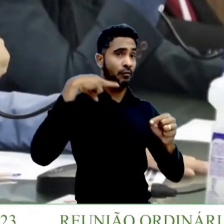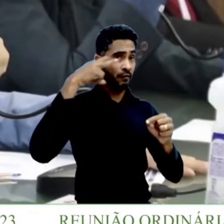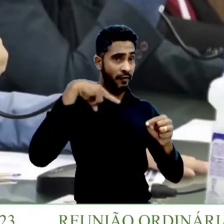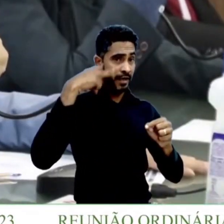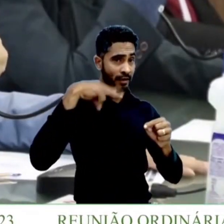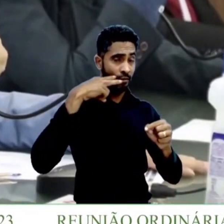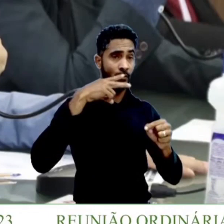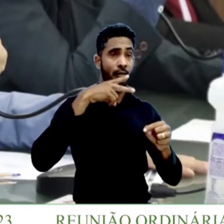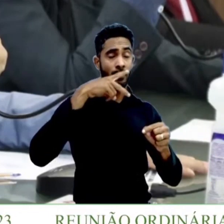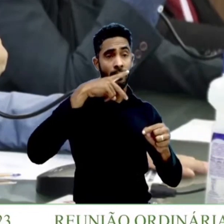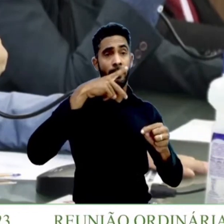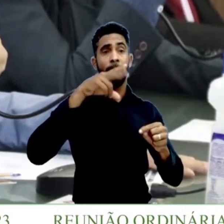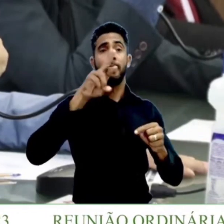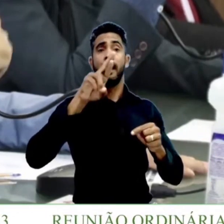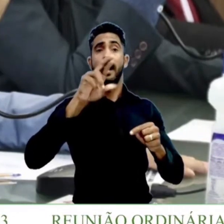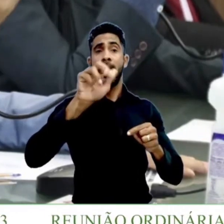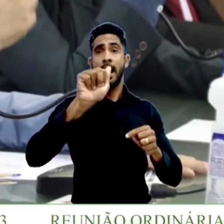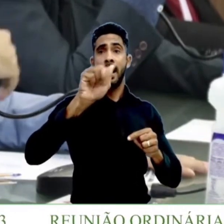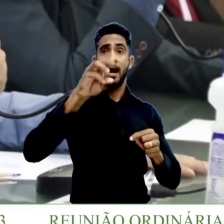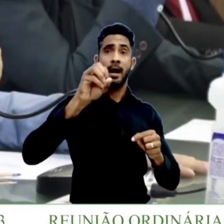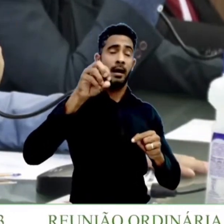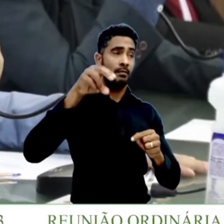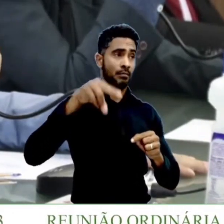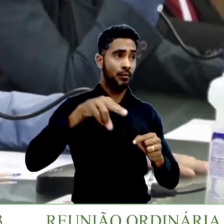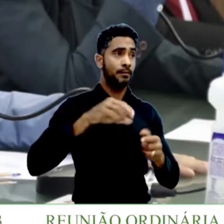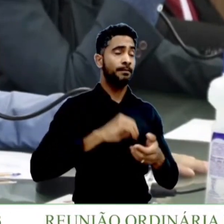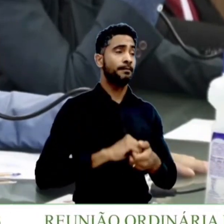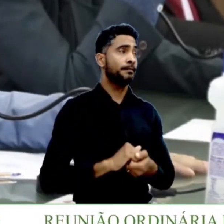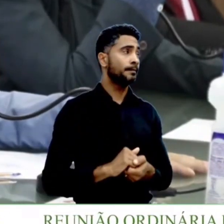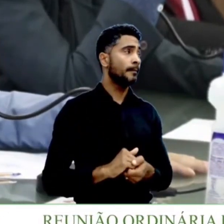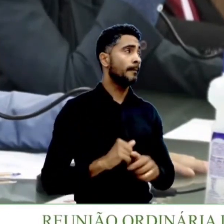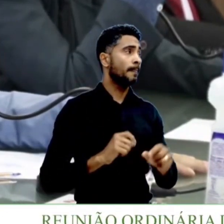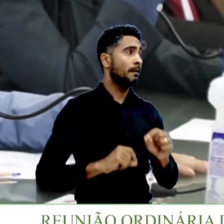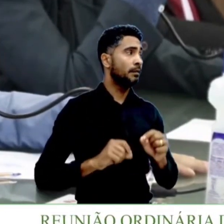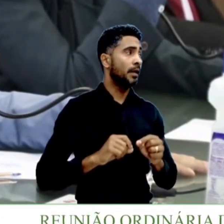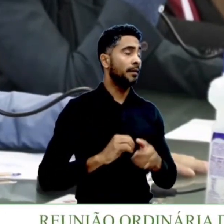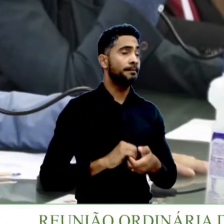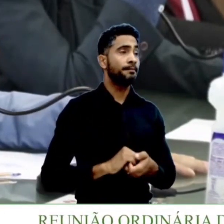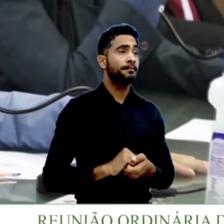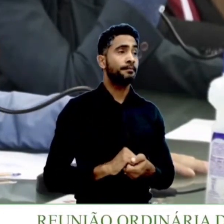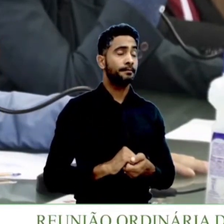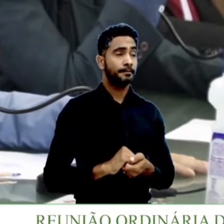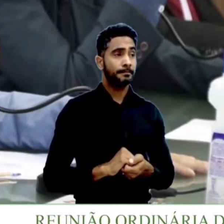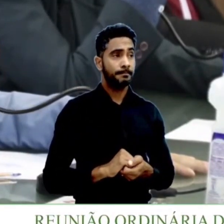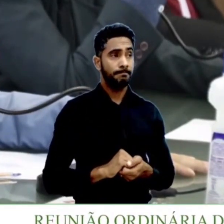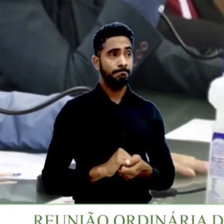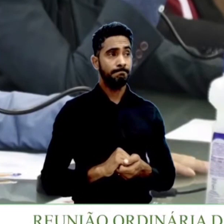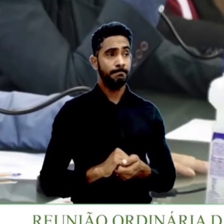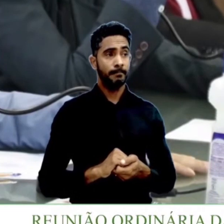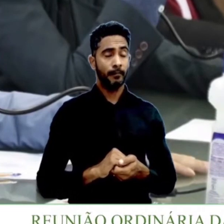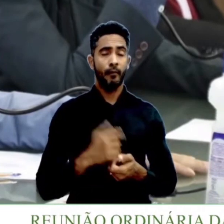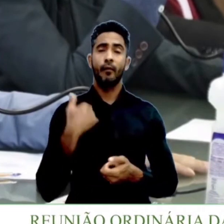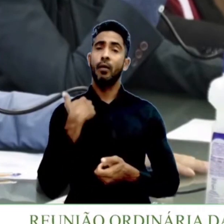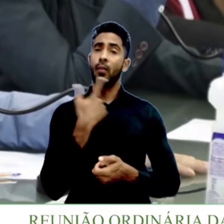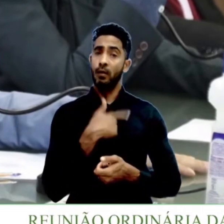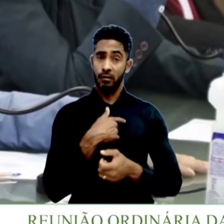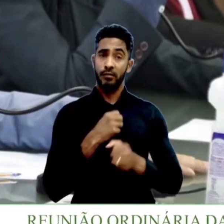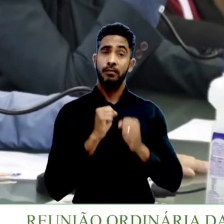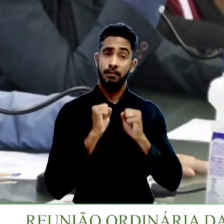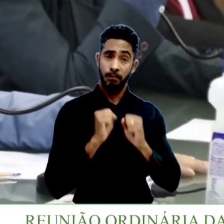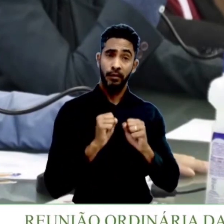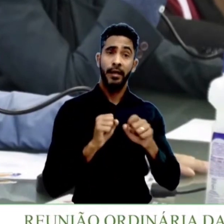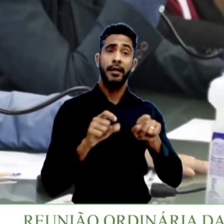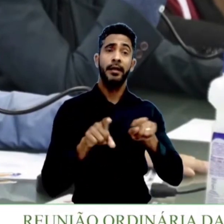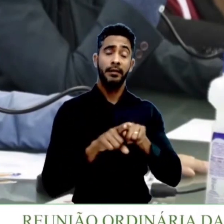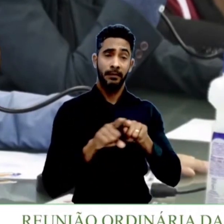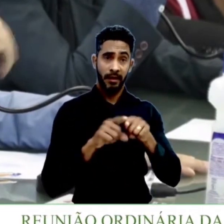conseguiu esclarecer alguma coisa para nós, vereadores, né, e para o presente. Só complementar na fala do Ramon, a gente poderia estar,